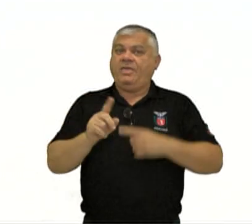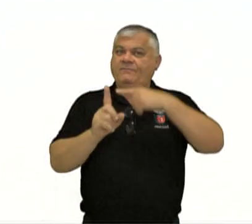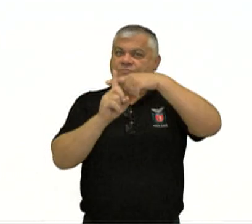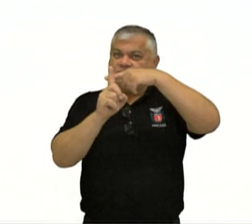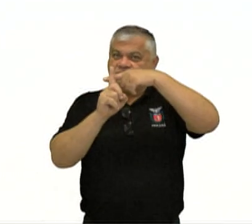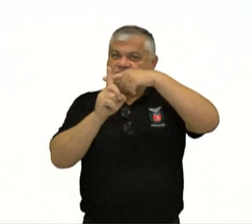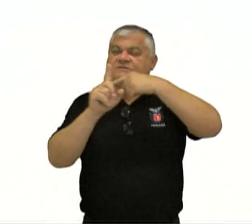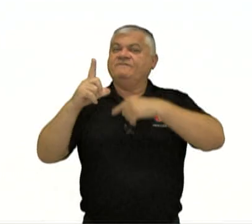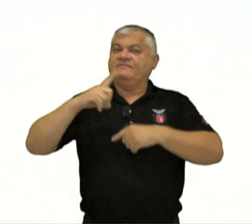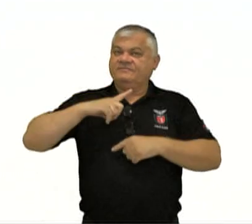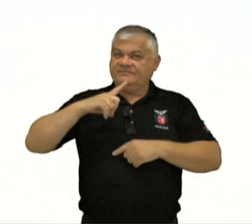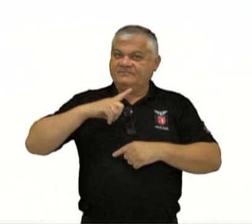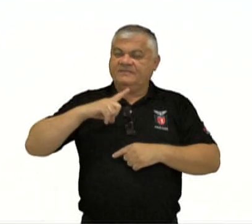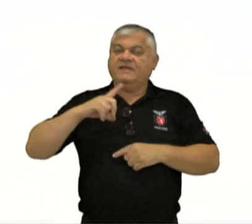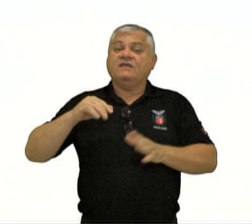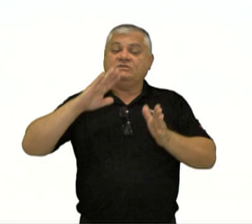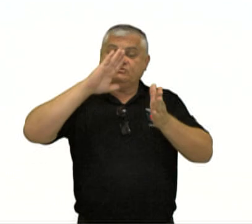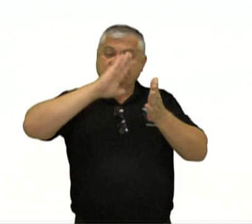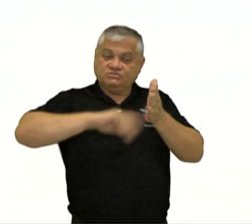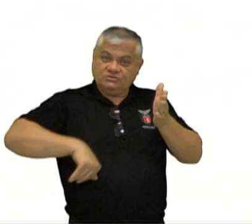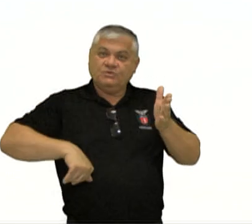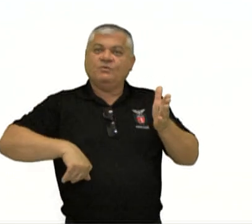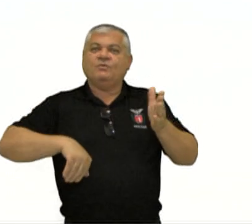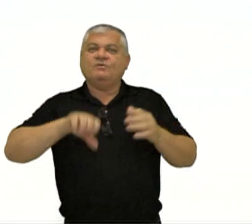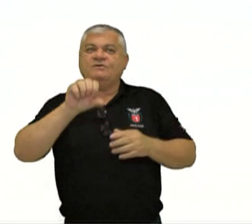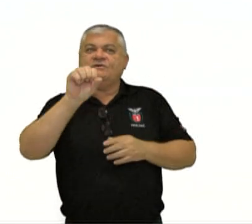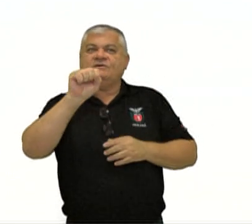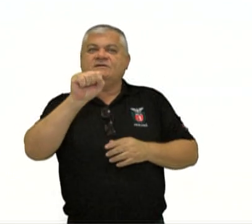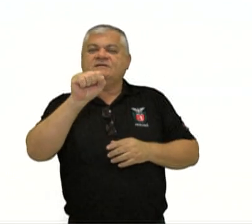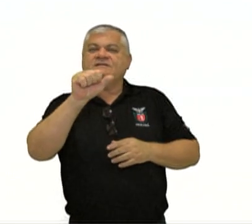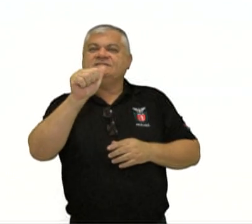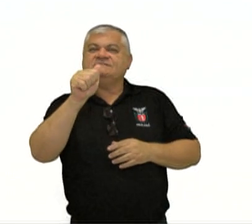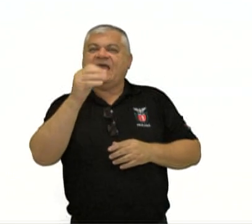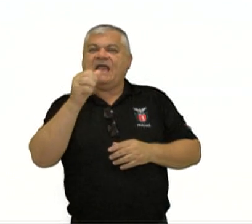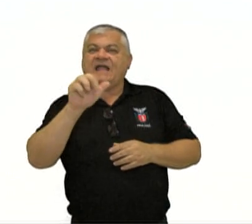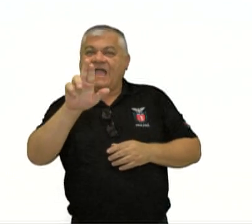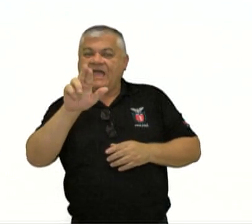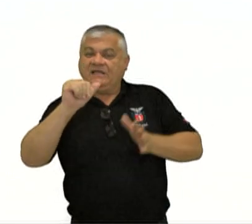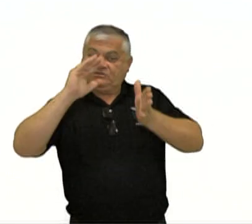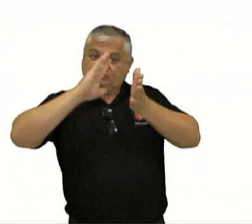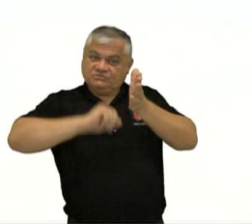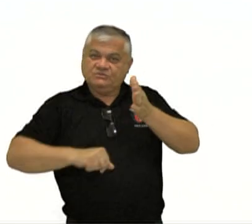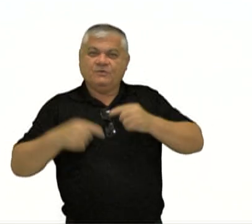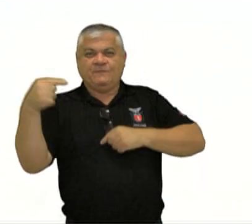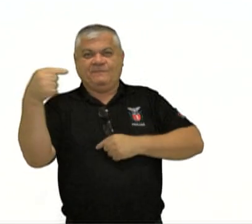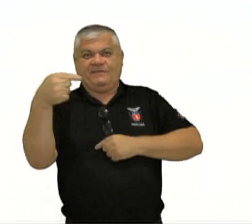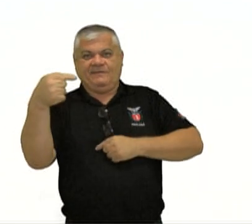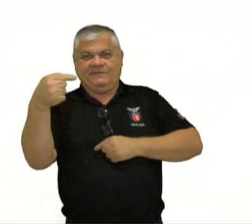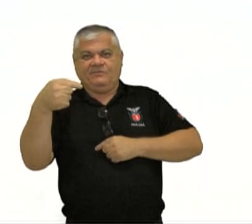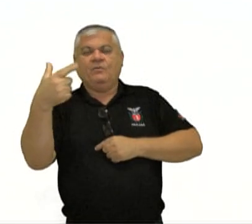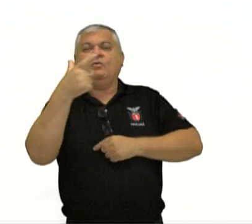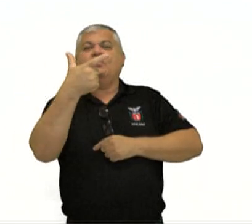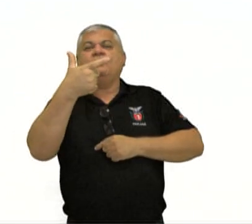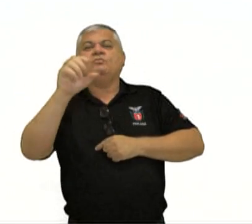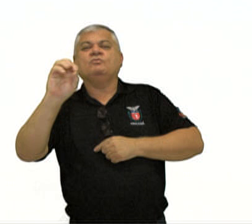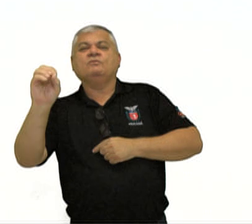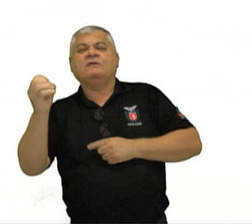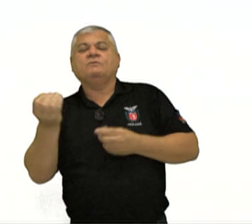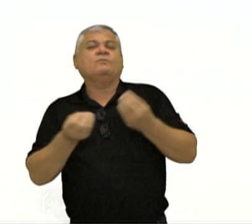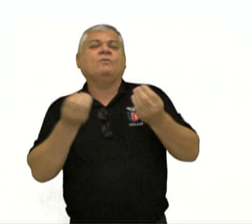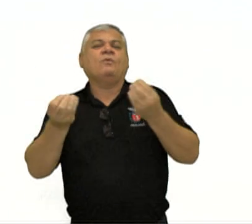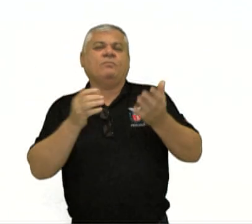conta. Sacou, ela tirou da conta dela. Ela tirou dinheiro, ela tirou R$200. Se ela tirou, é